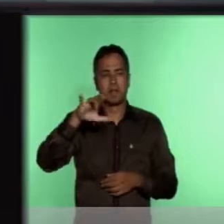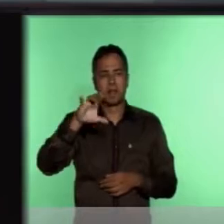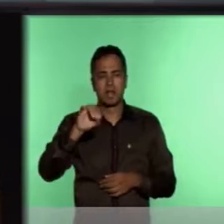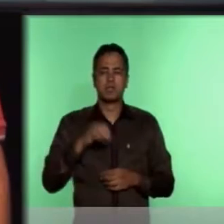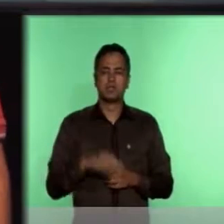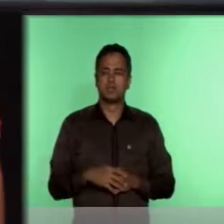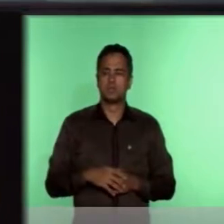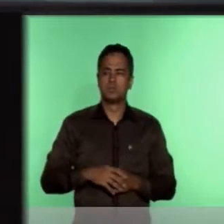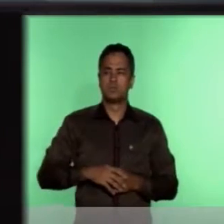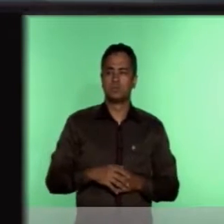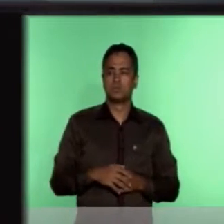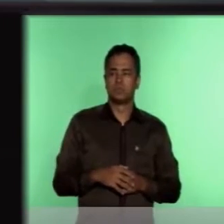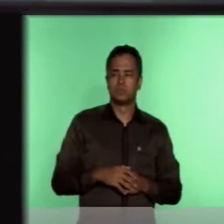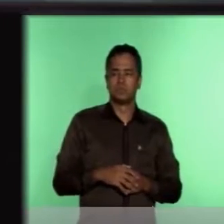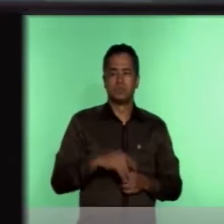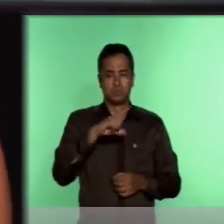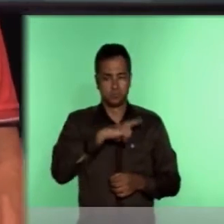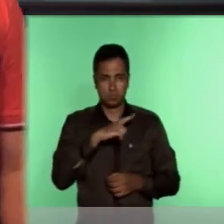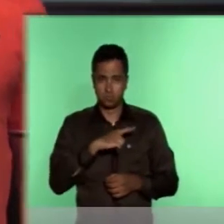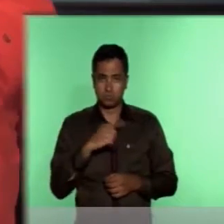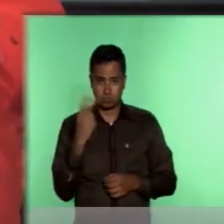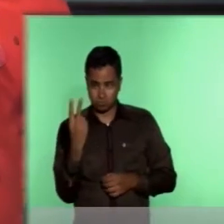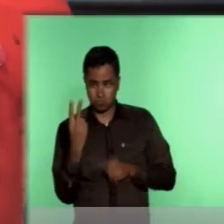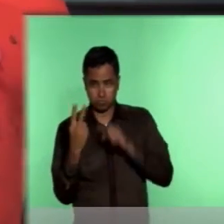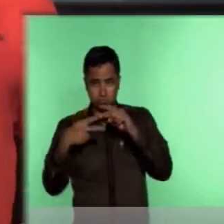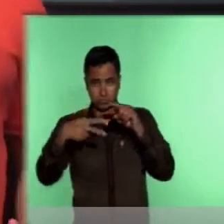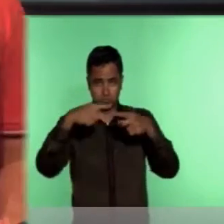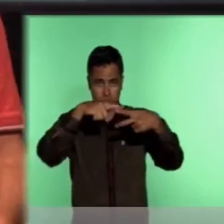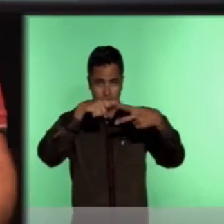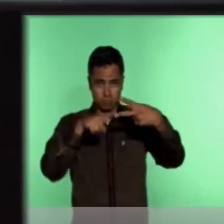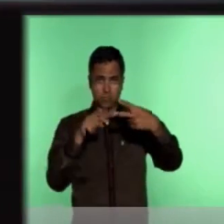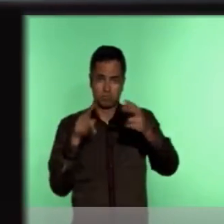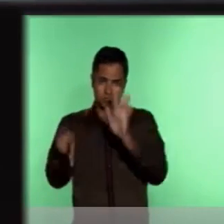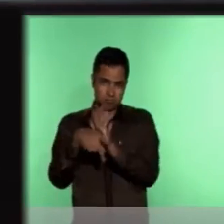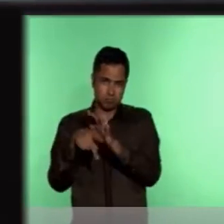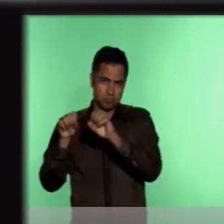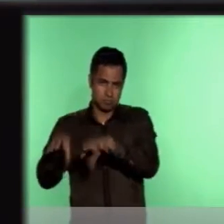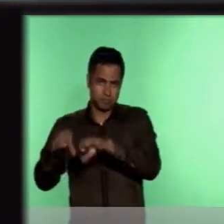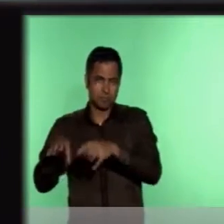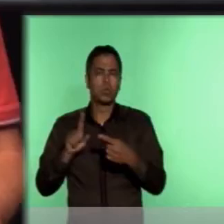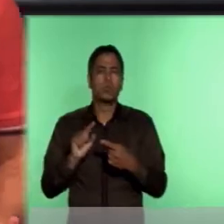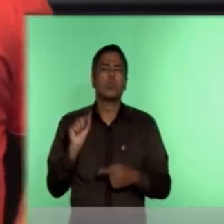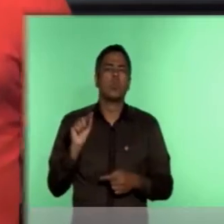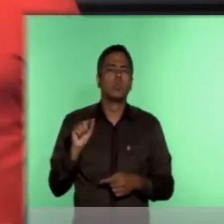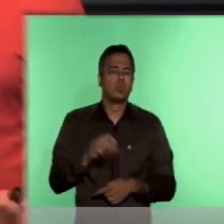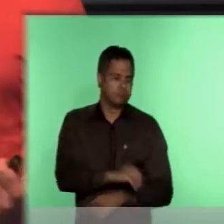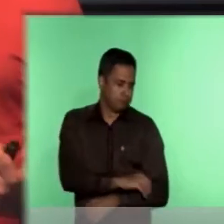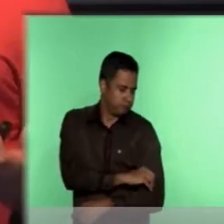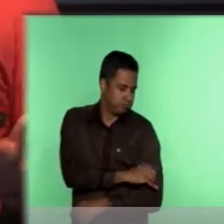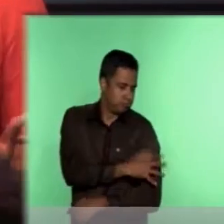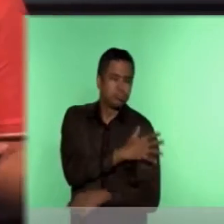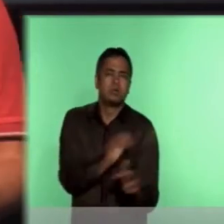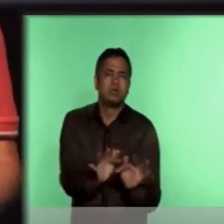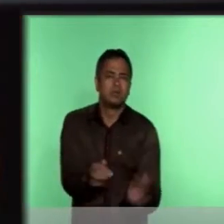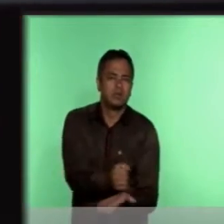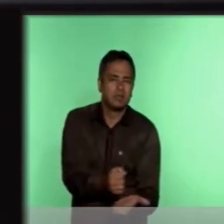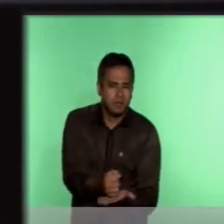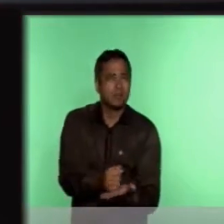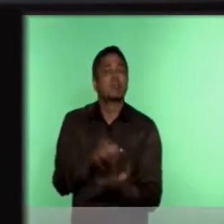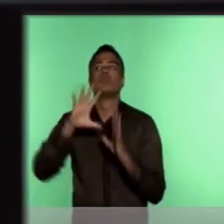se referem especificamente à educação, que é universalizar o acesso à educação primária, e eliminar as